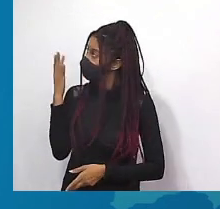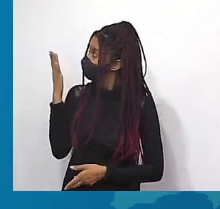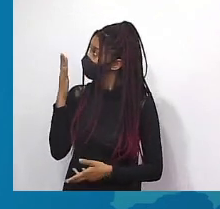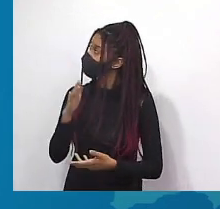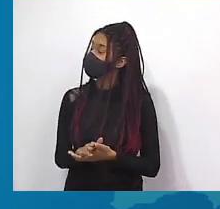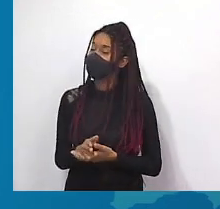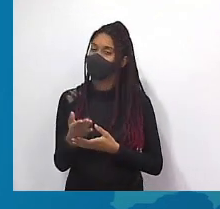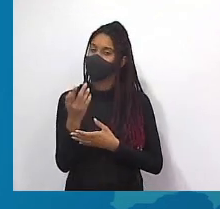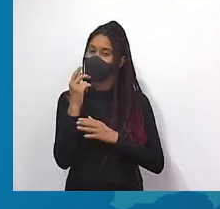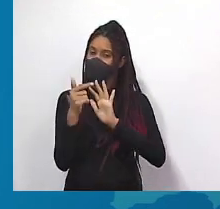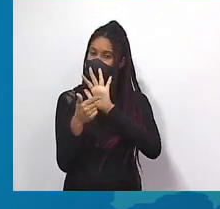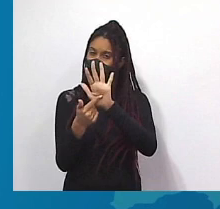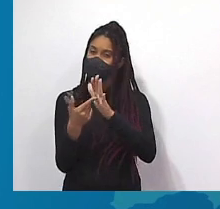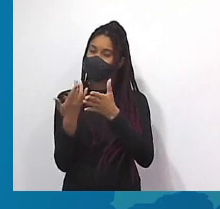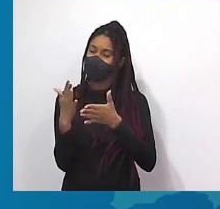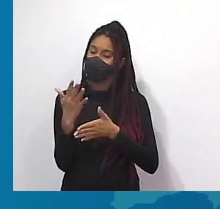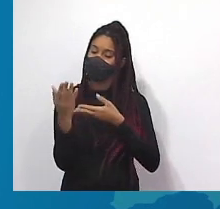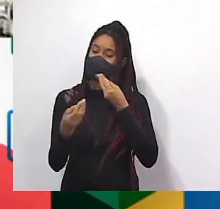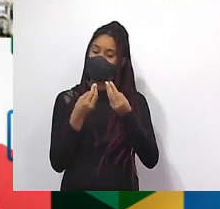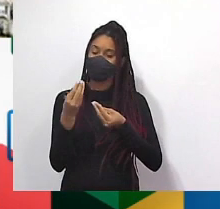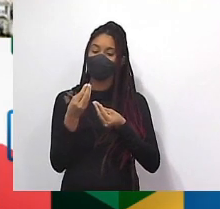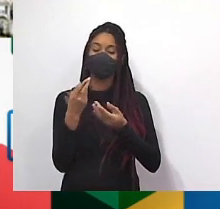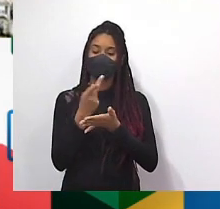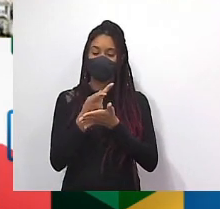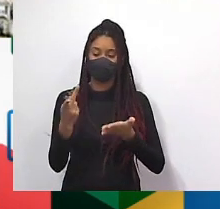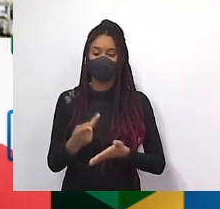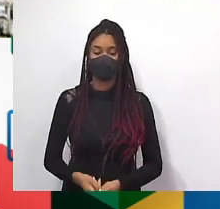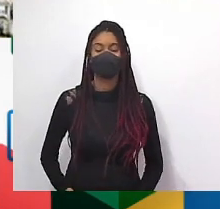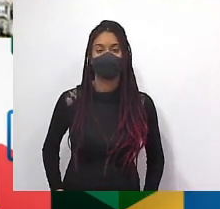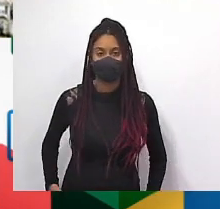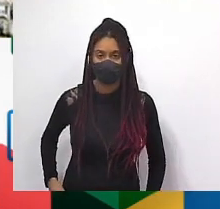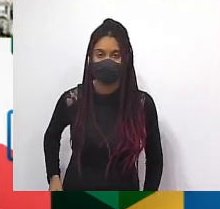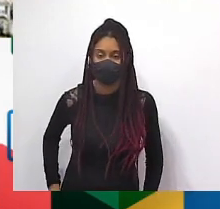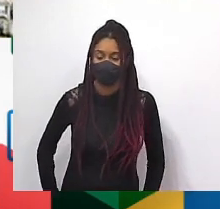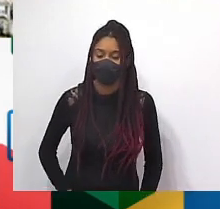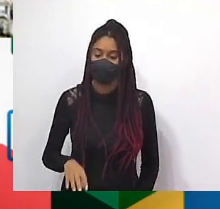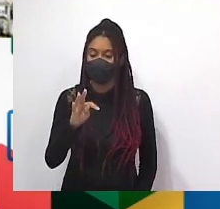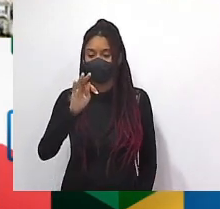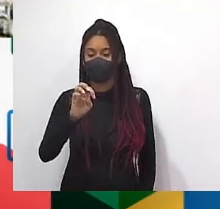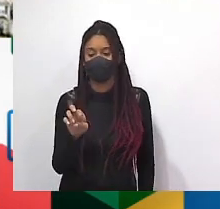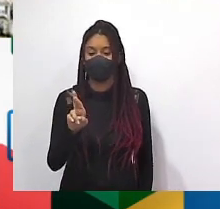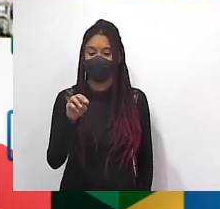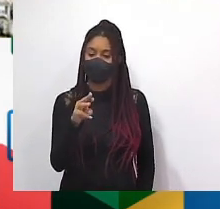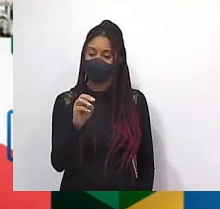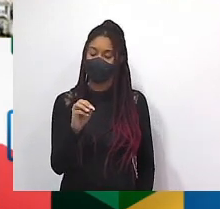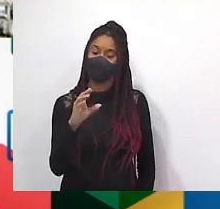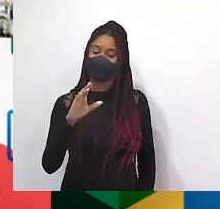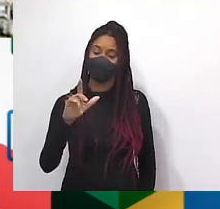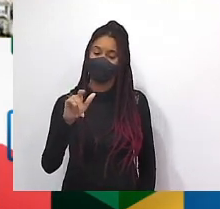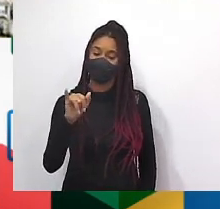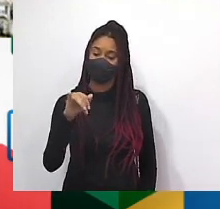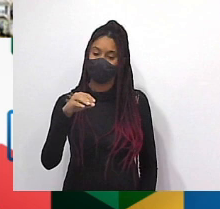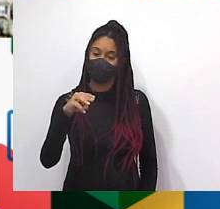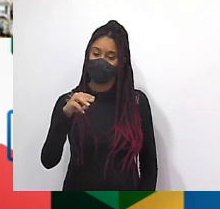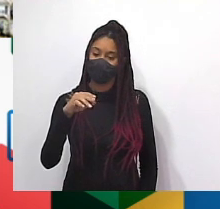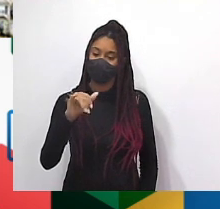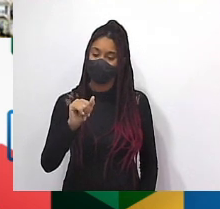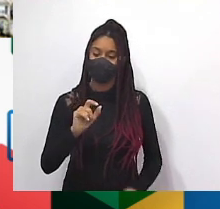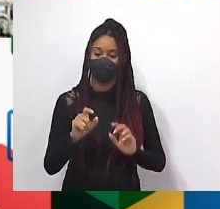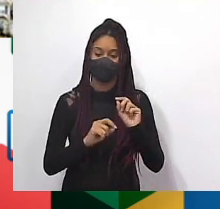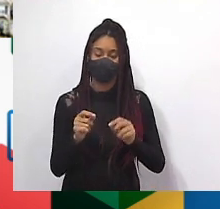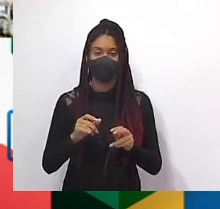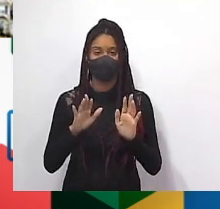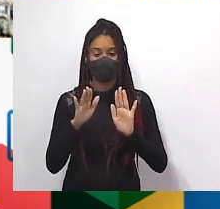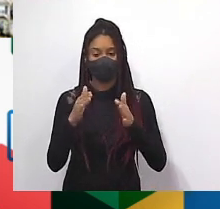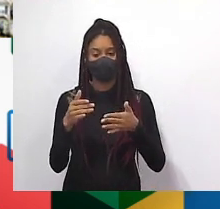como funciona a termoclima. O que é isso, termoclima, Júlio? É a linha, né, de calor em